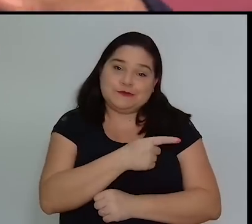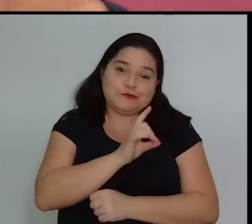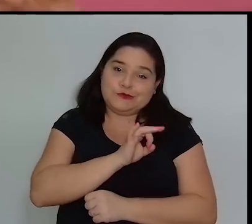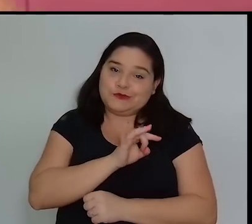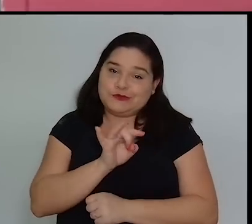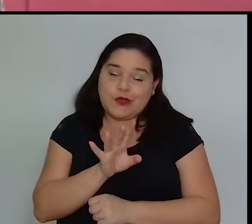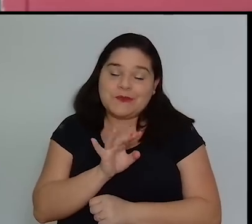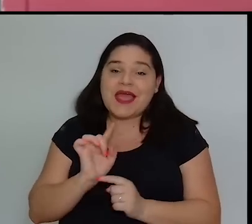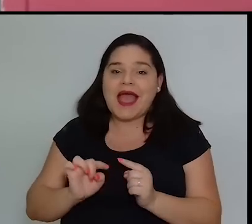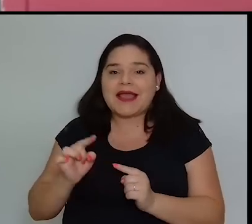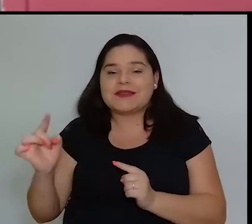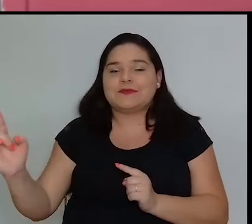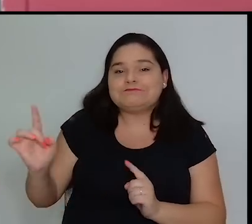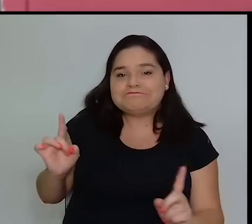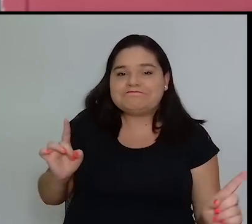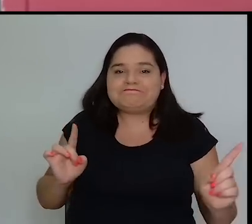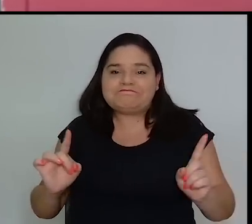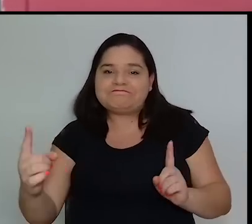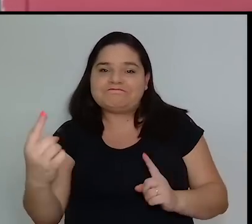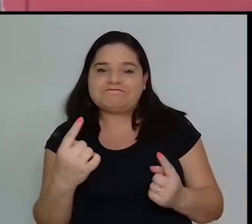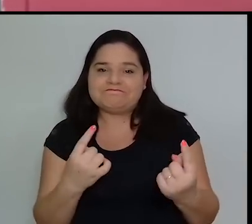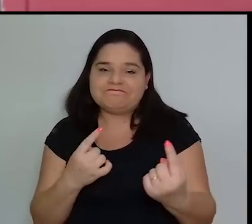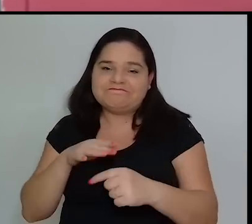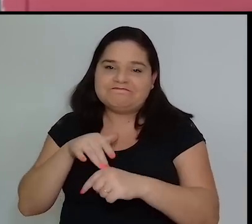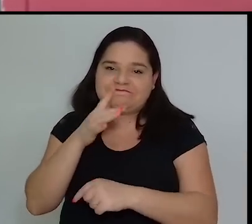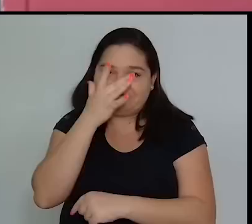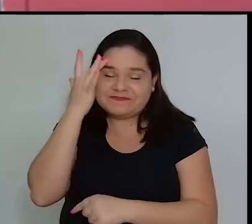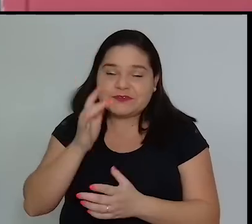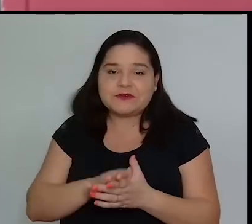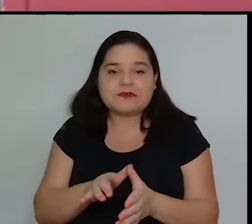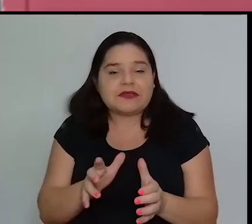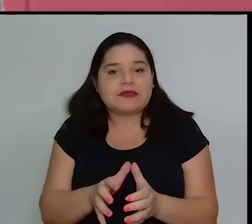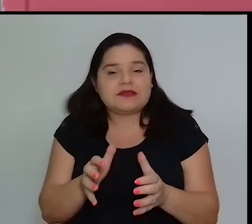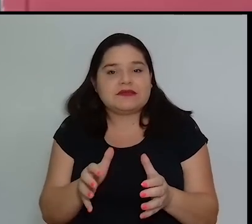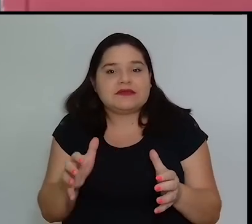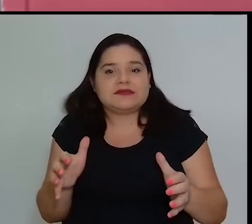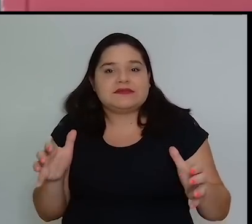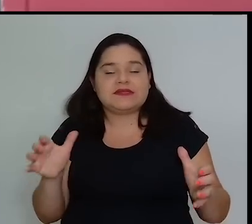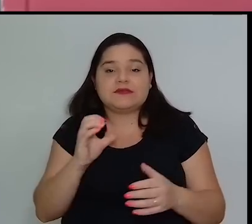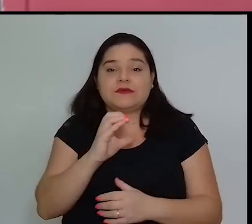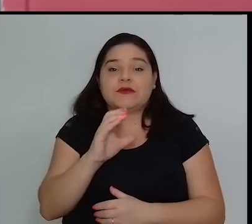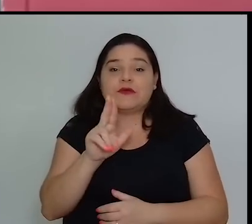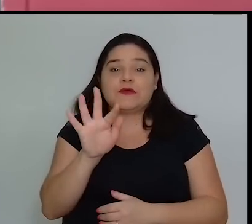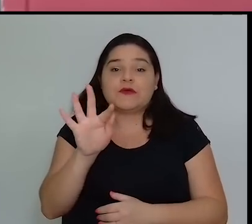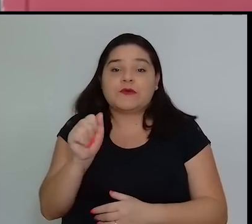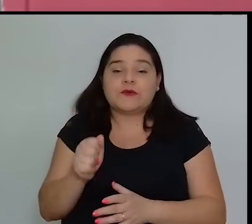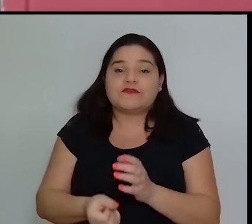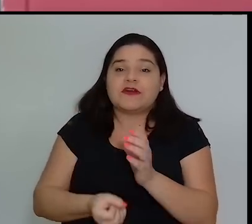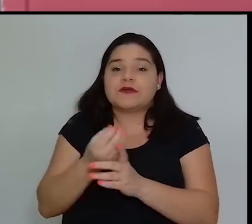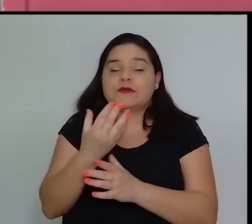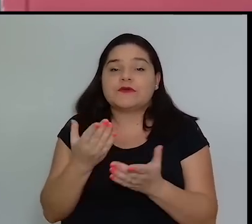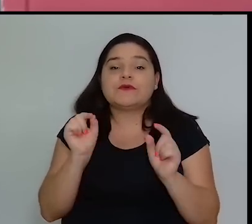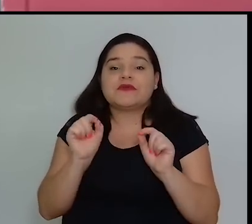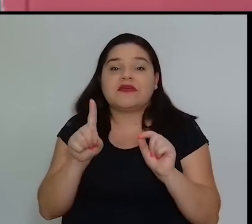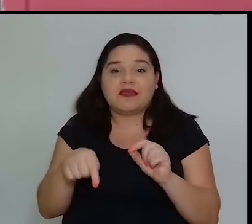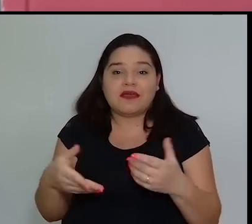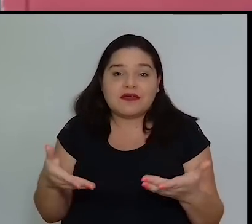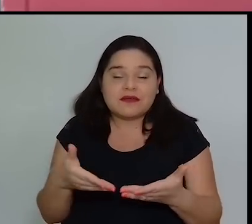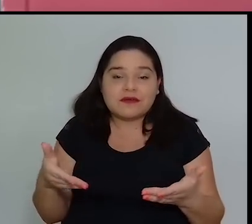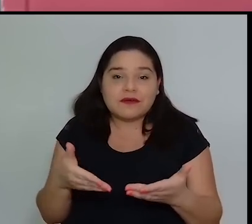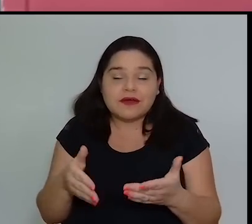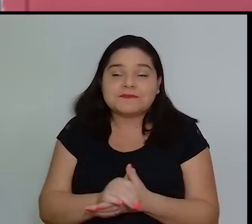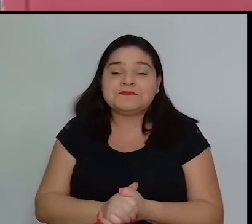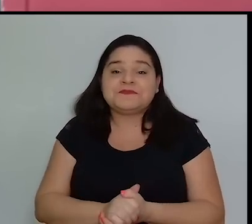vieram outras pessoas e aquilo foi foi crescendo a culpa foi virou que é o que é hoje Em algum momento